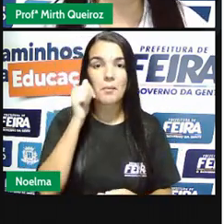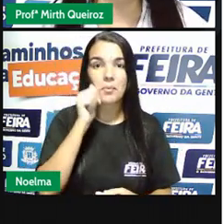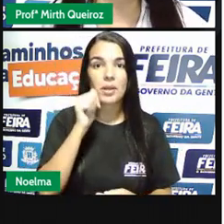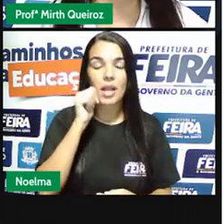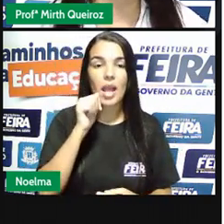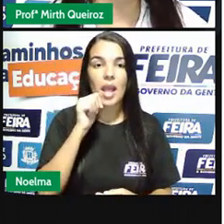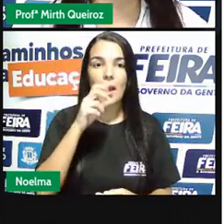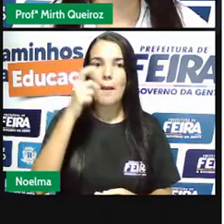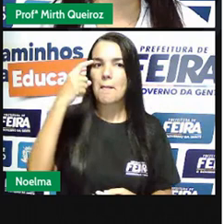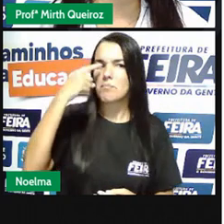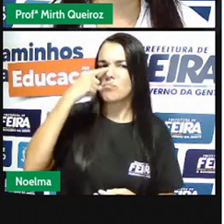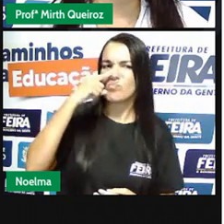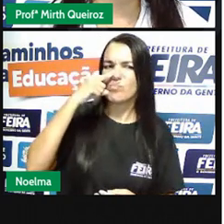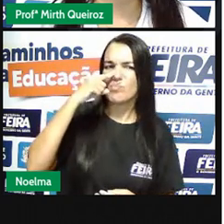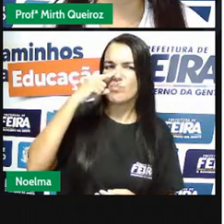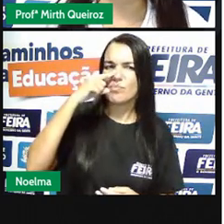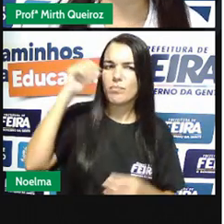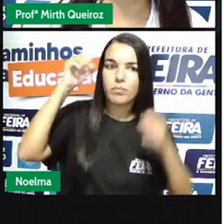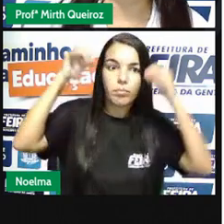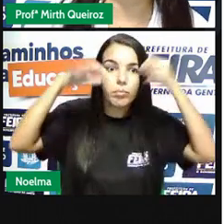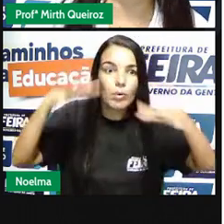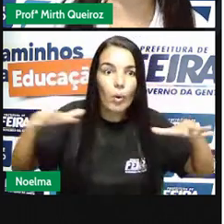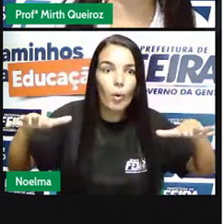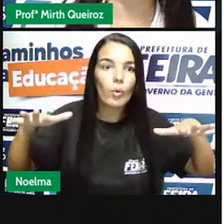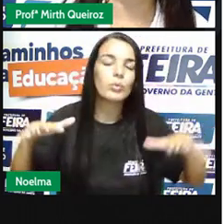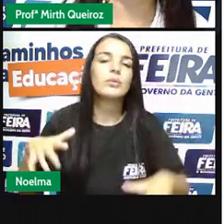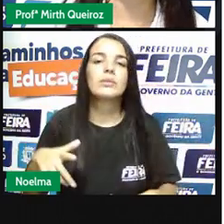o vilão é a bruxa né em